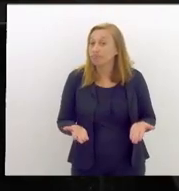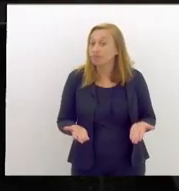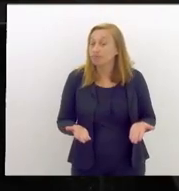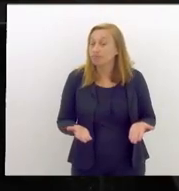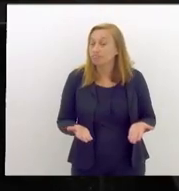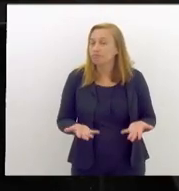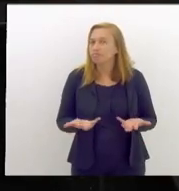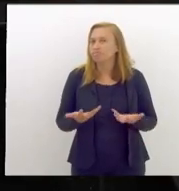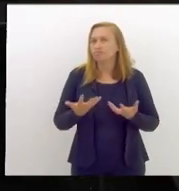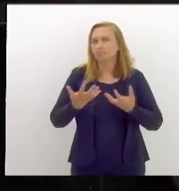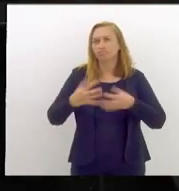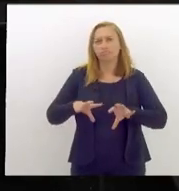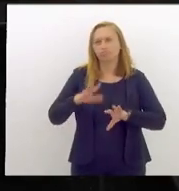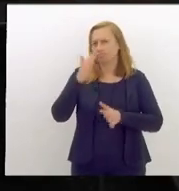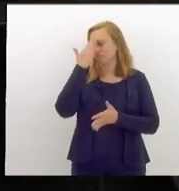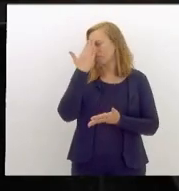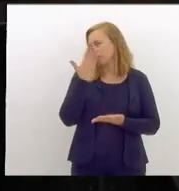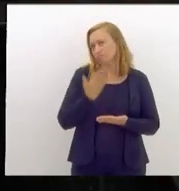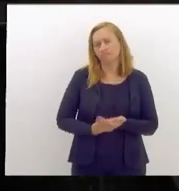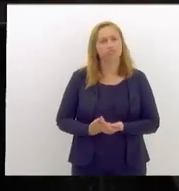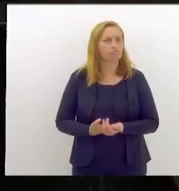eu não quero acreditar